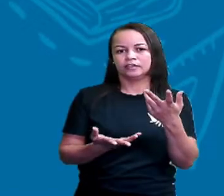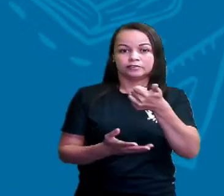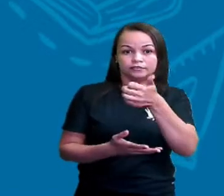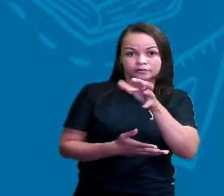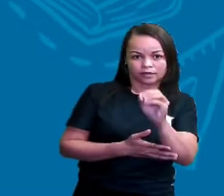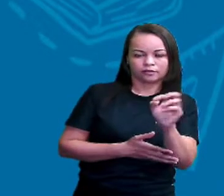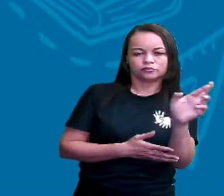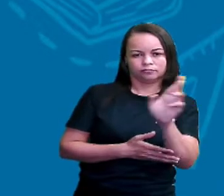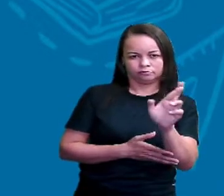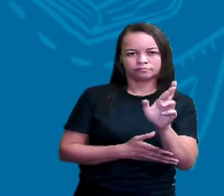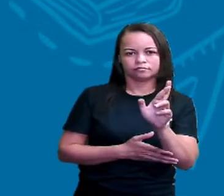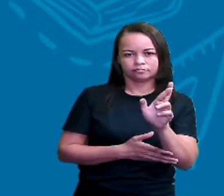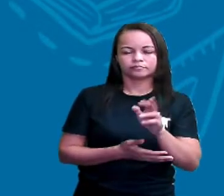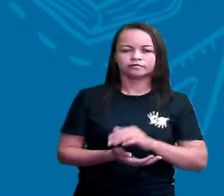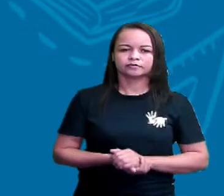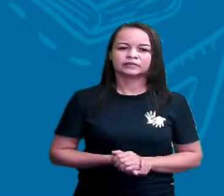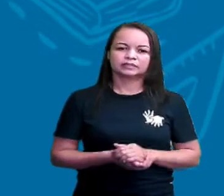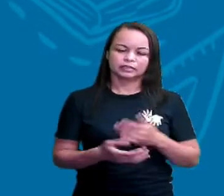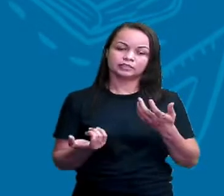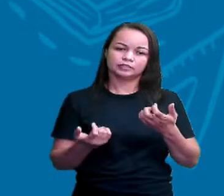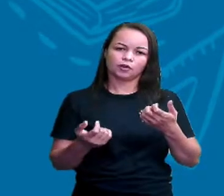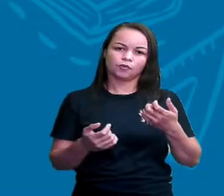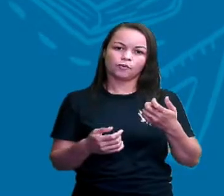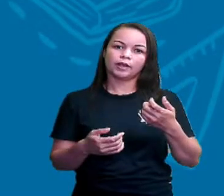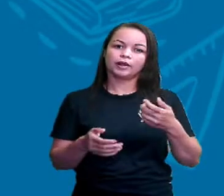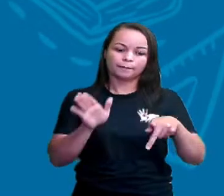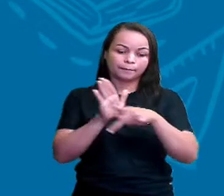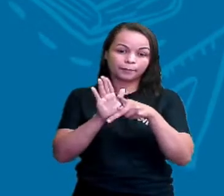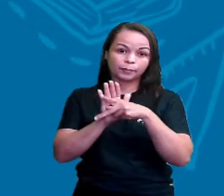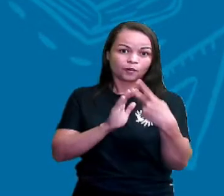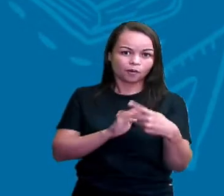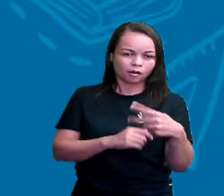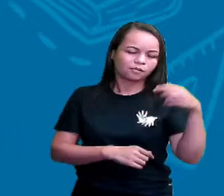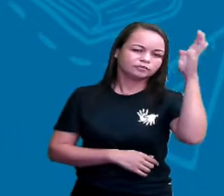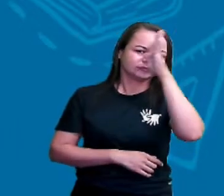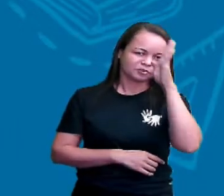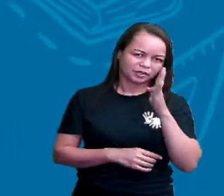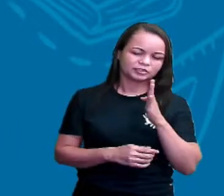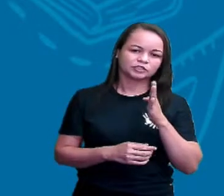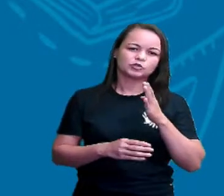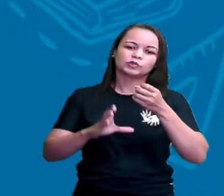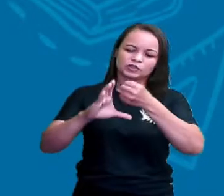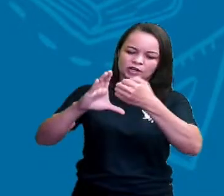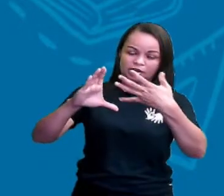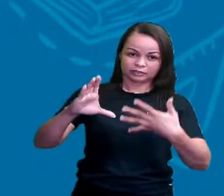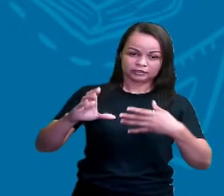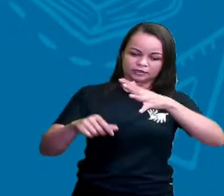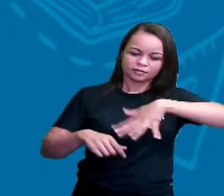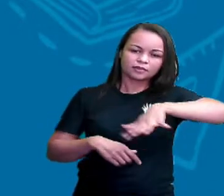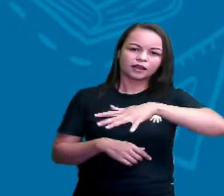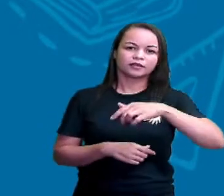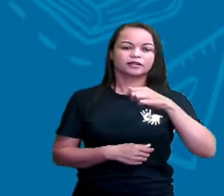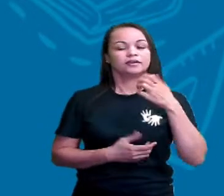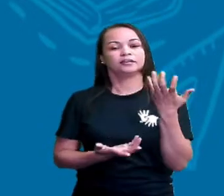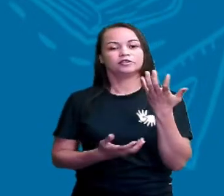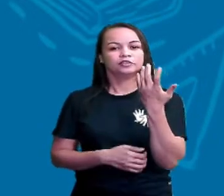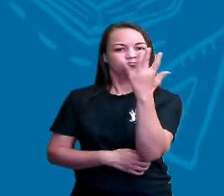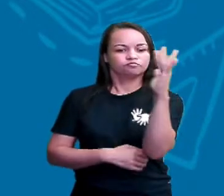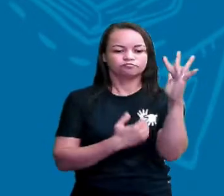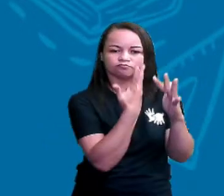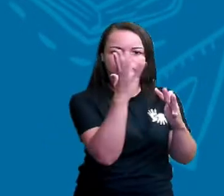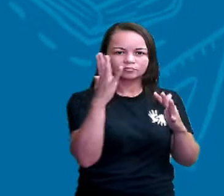nossa fauna, da fauna brasileira. E são tão emblemáticos, são tão característicos da nossa fauna que